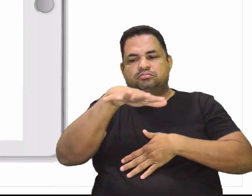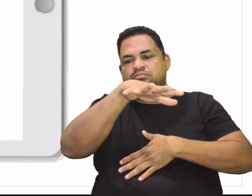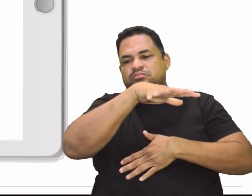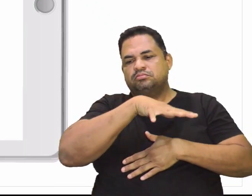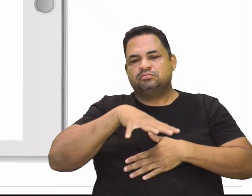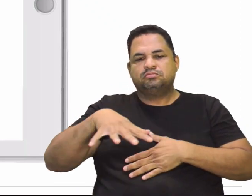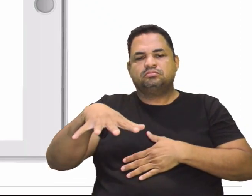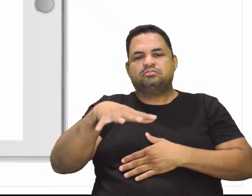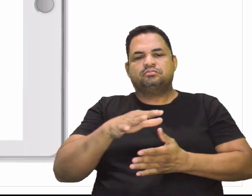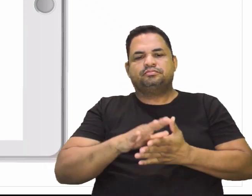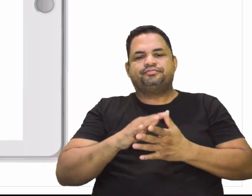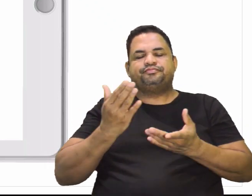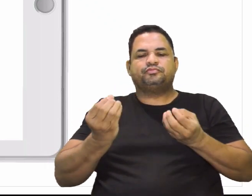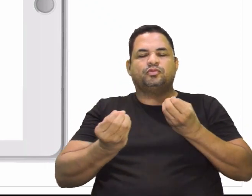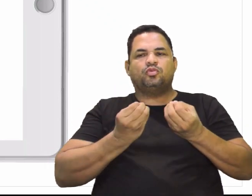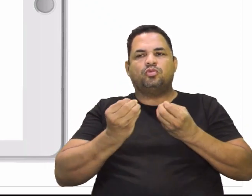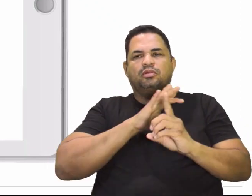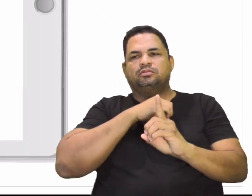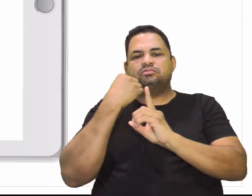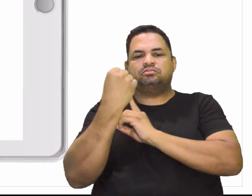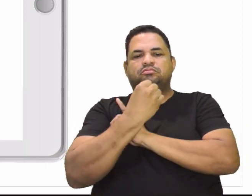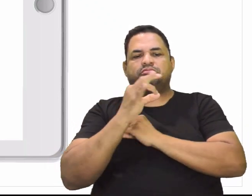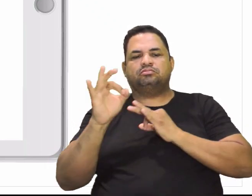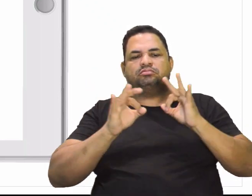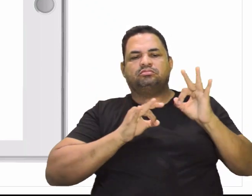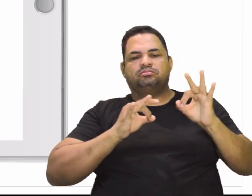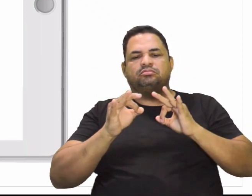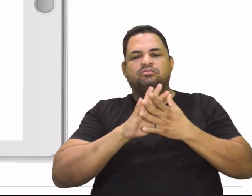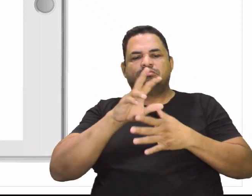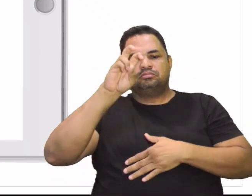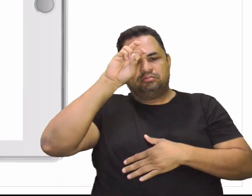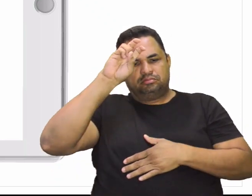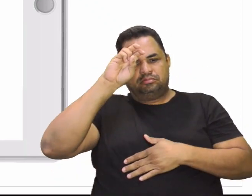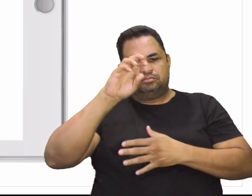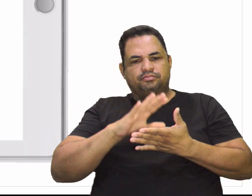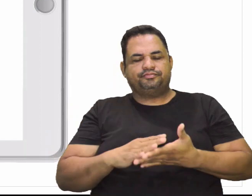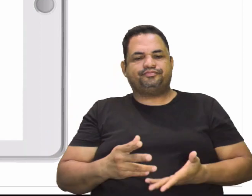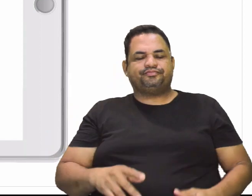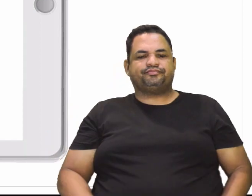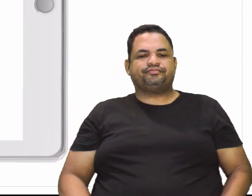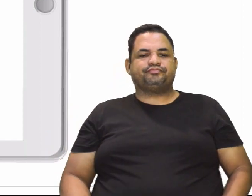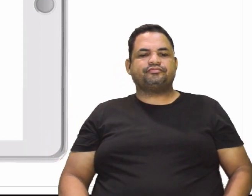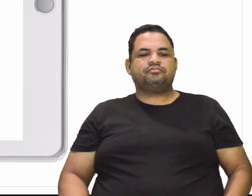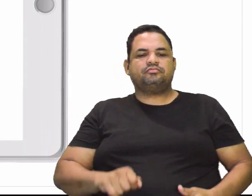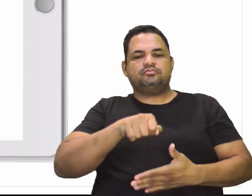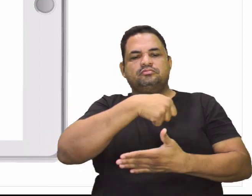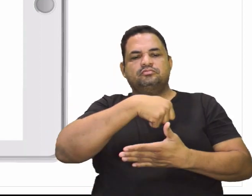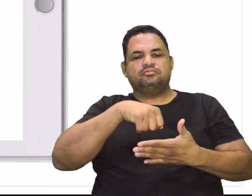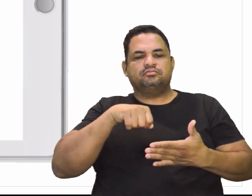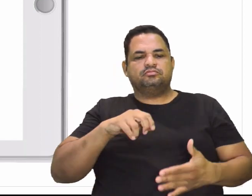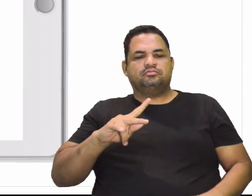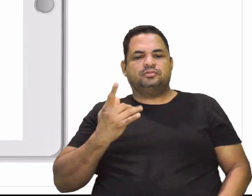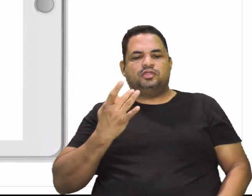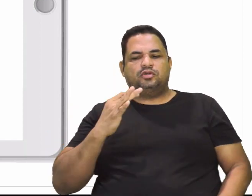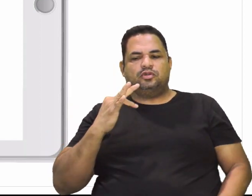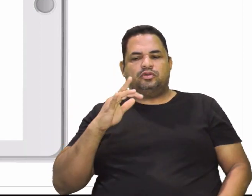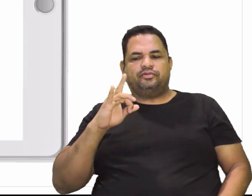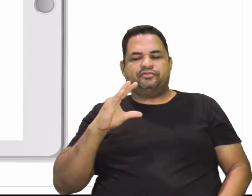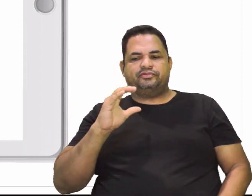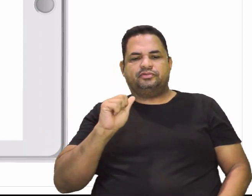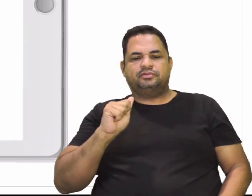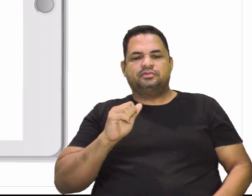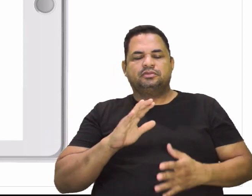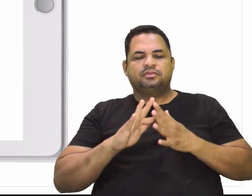região, como que era formada a sociedade egípcia, a escrita hieróglifo, e